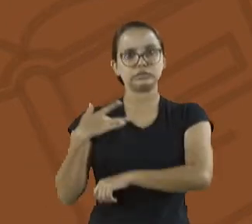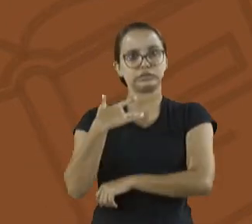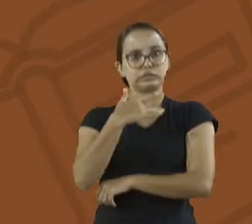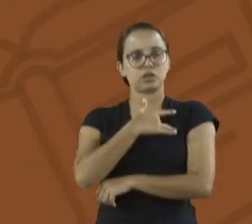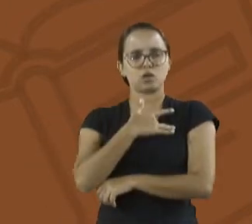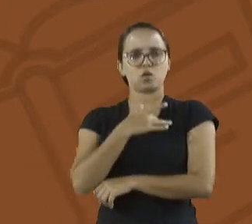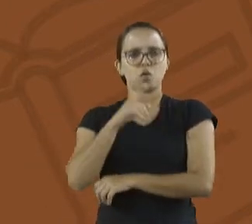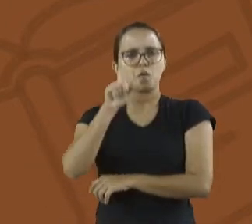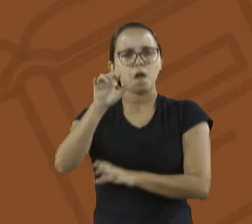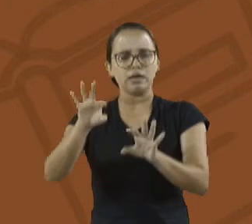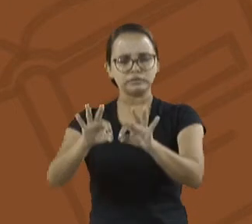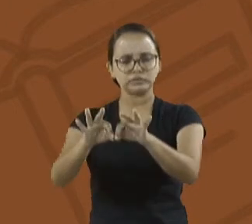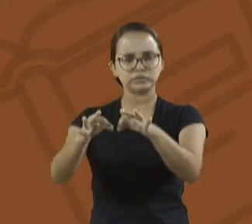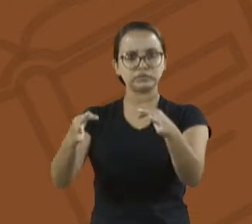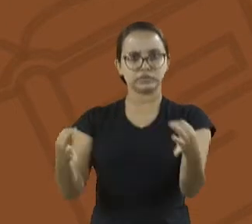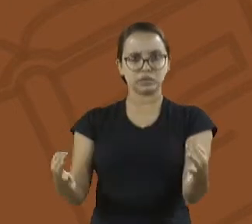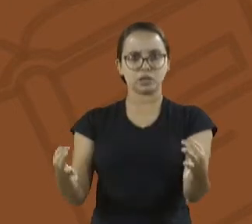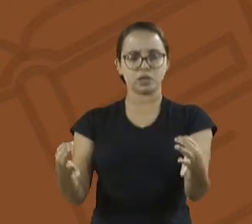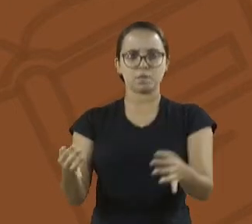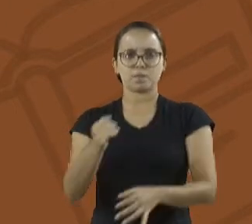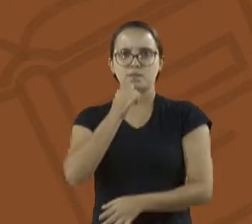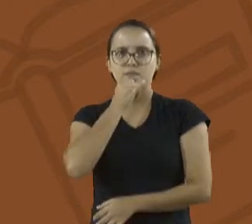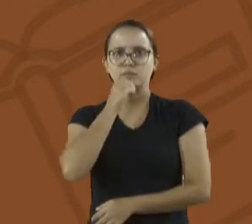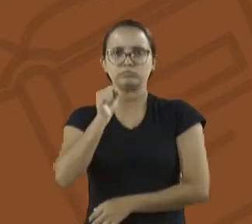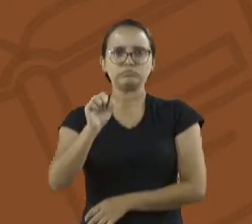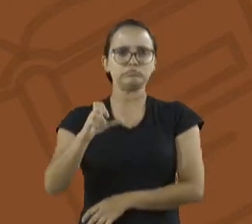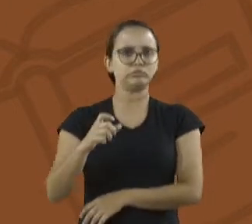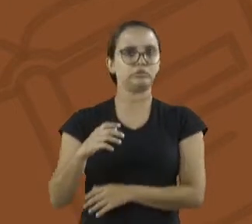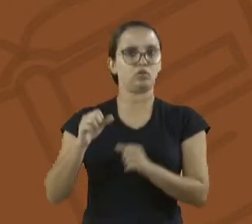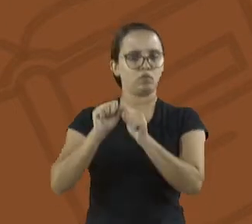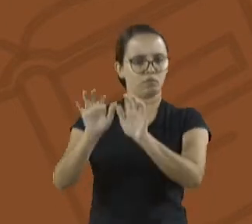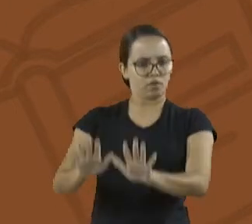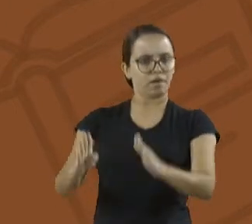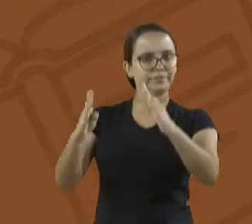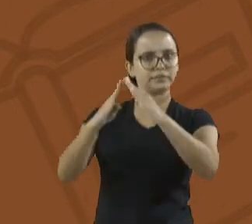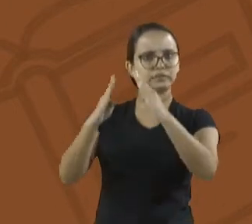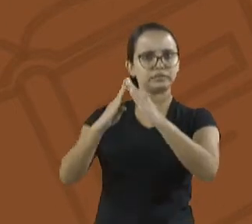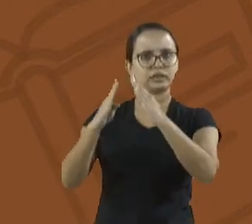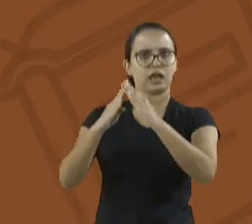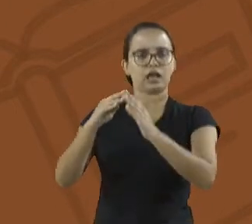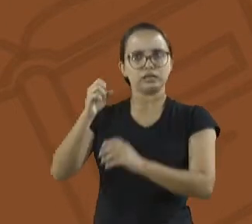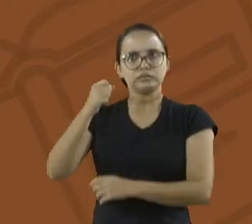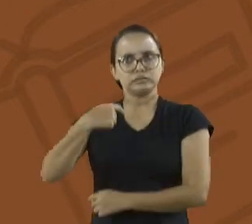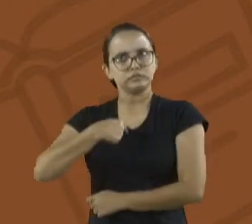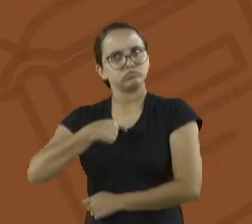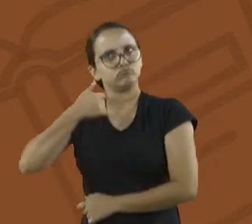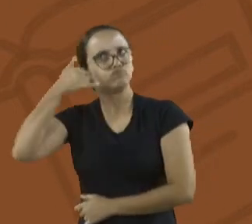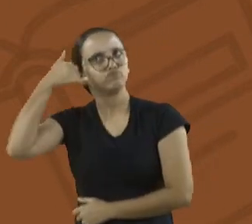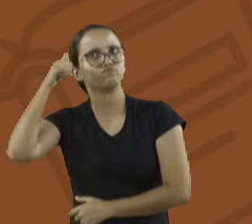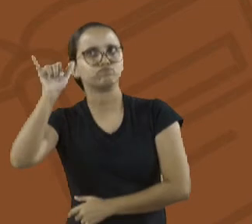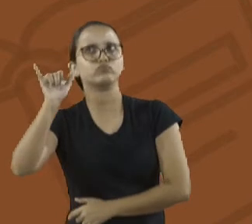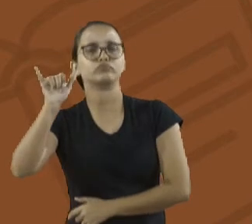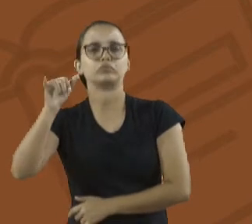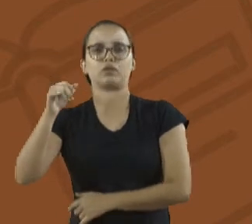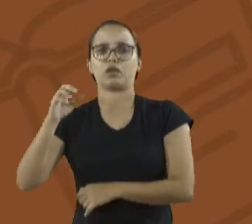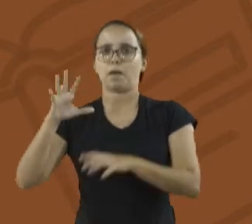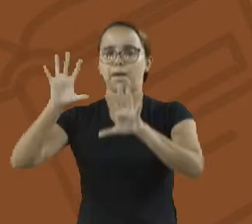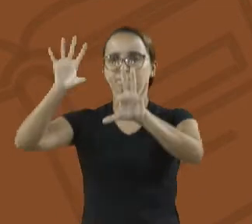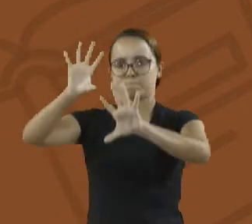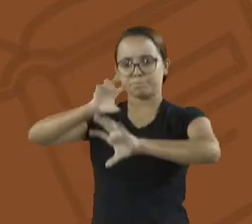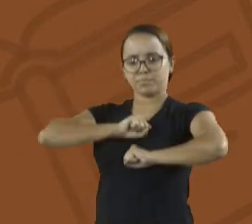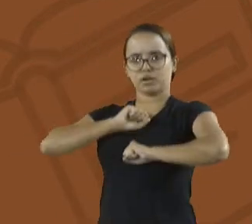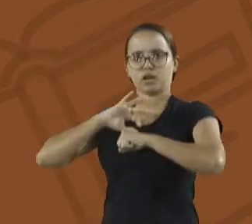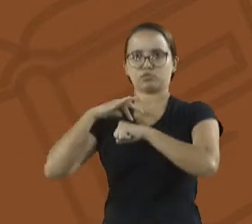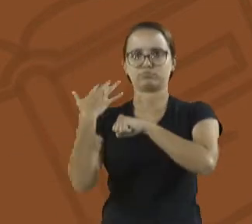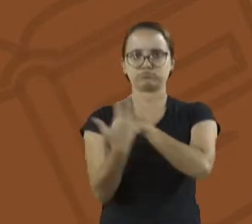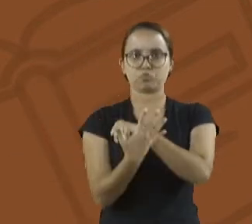casa, provavelmente eu não pegue Covid, sim. Mas, se